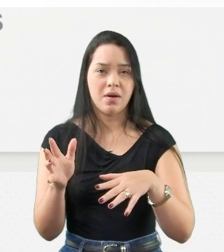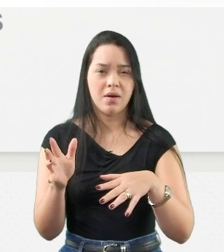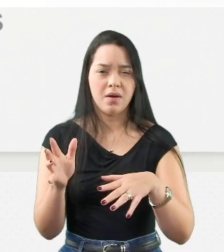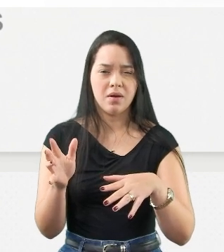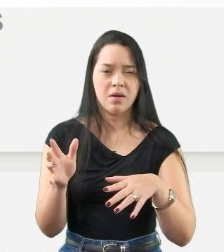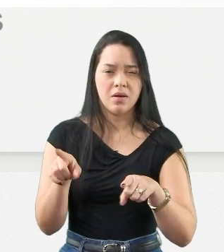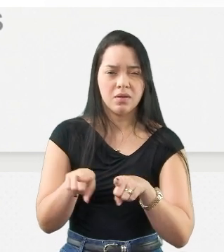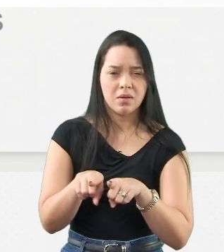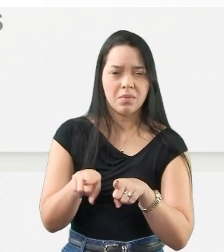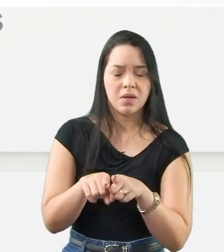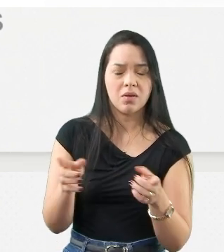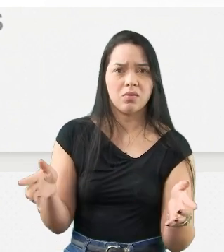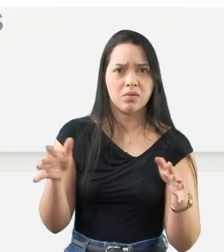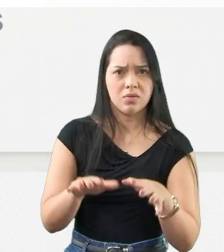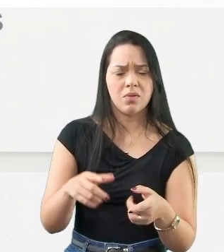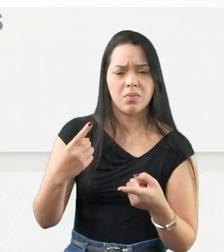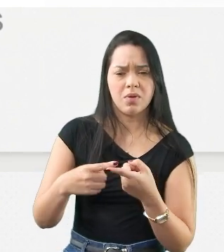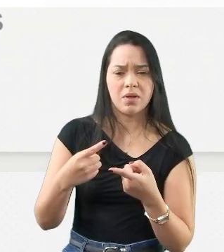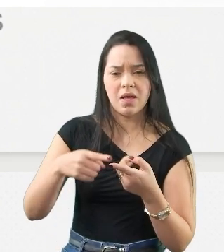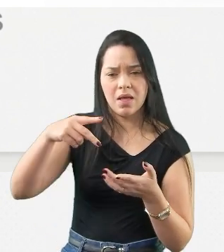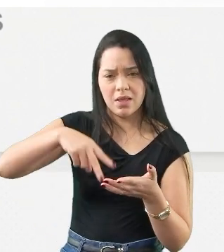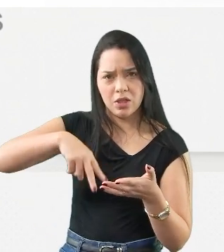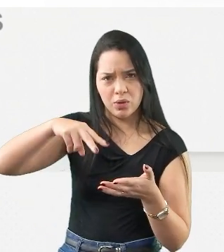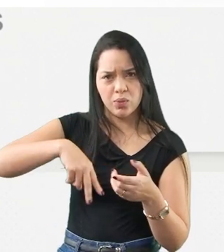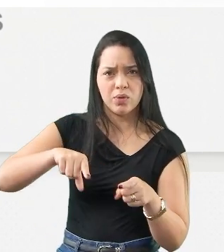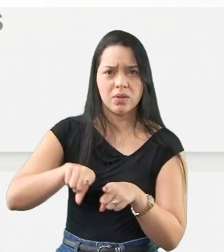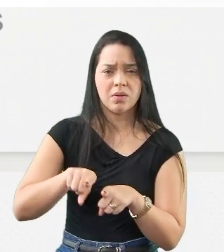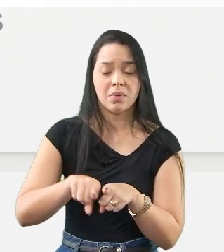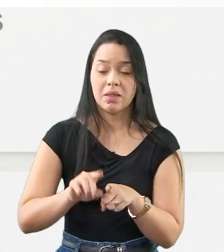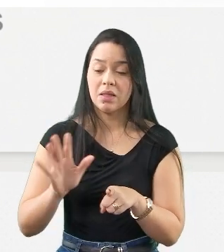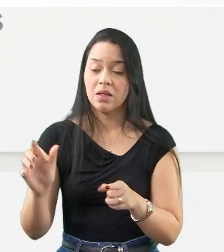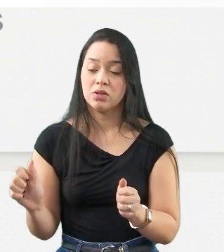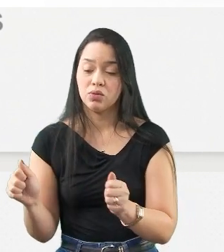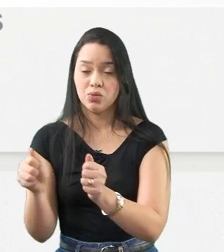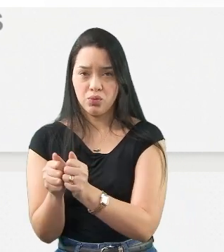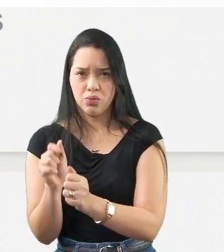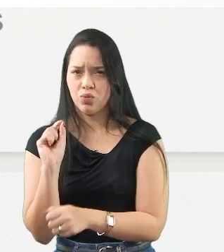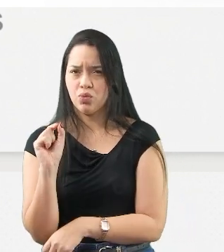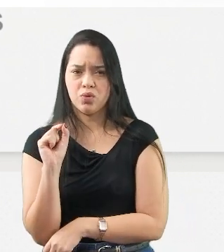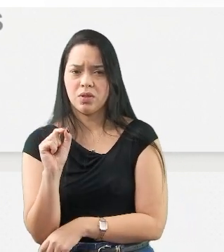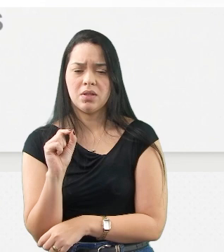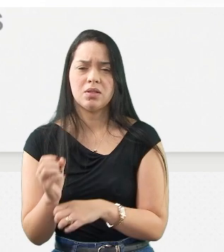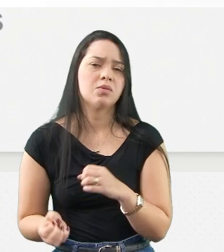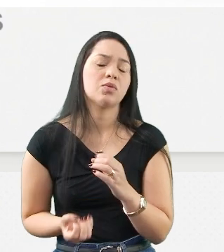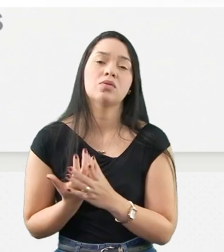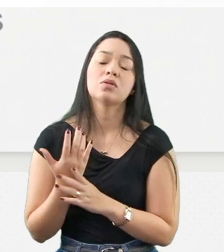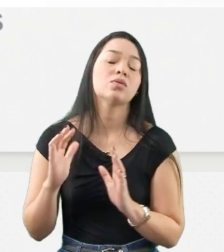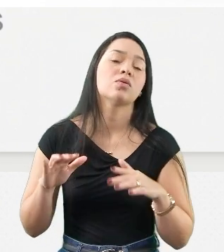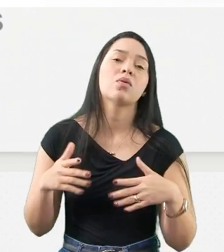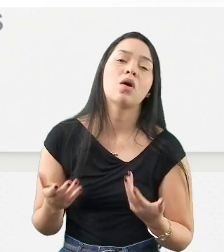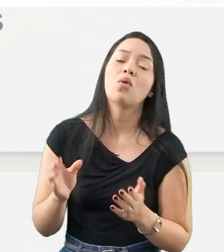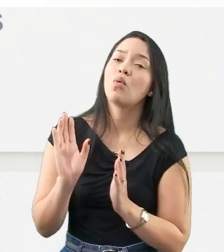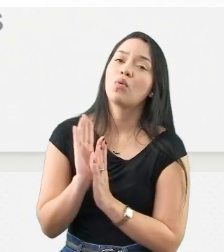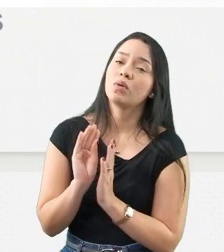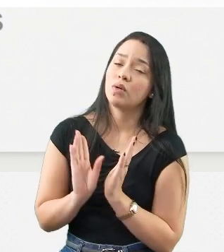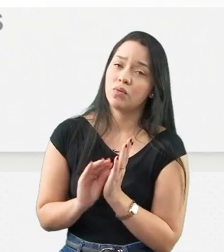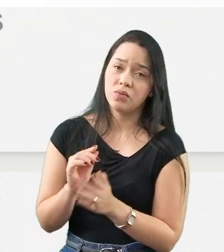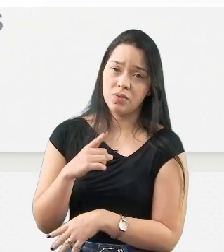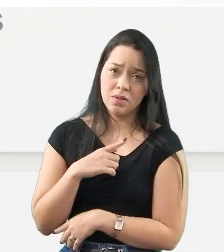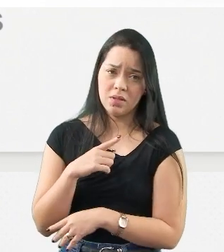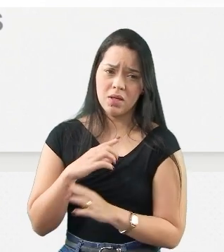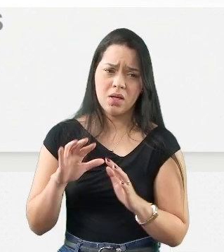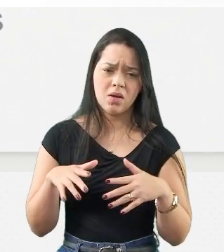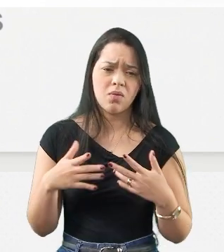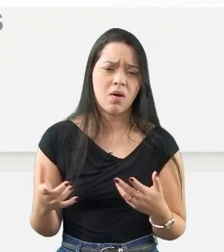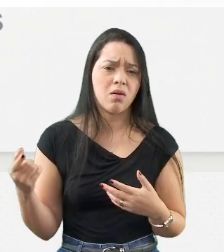né? Porque com a leitura é uma forma da gente estar no meio, né? Do que está sendo produzido, qual conteúdo tem, né, nessa obra, o